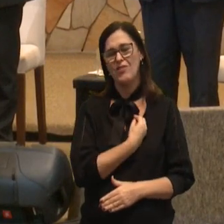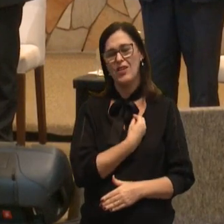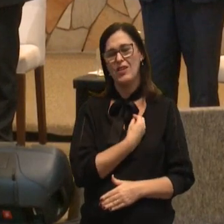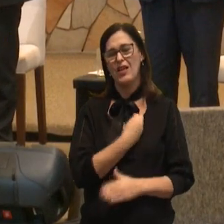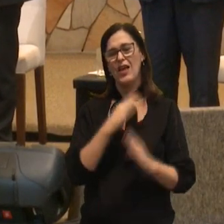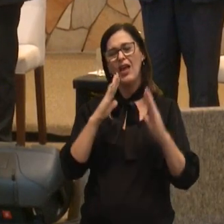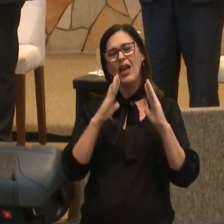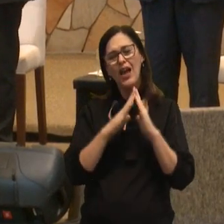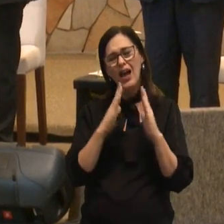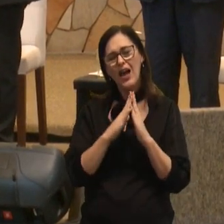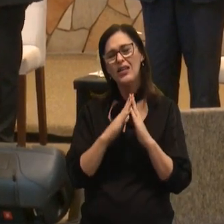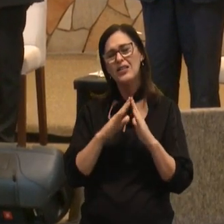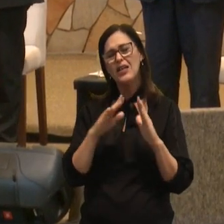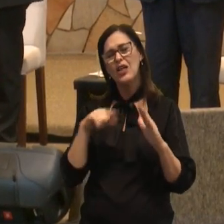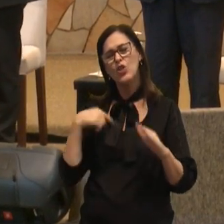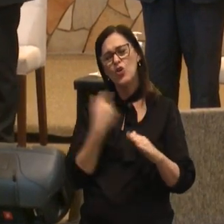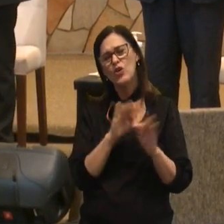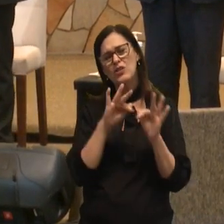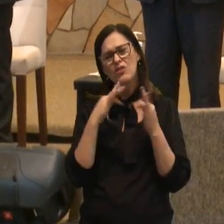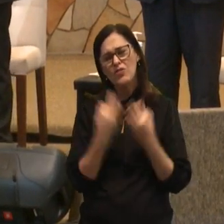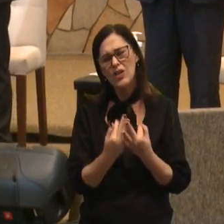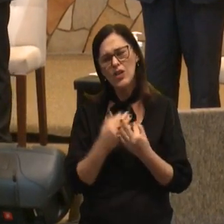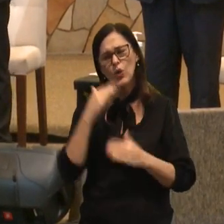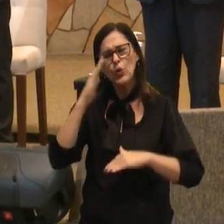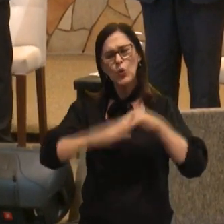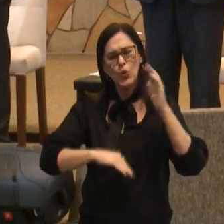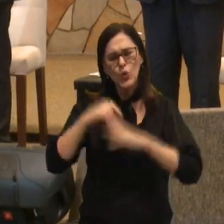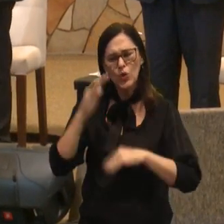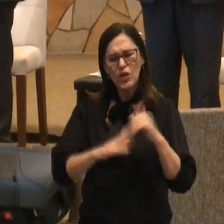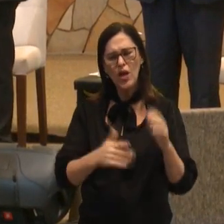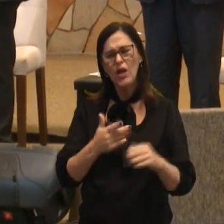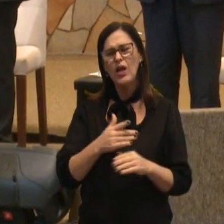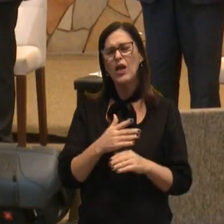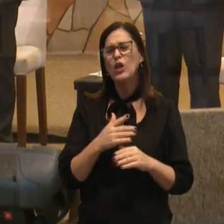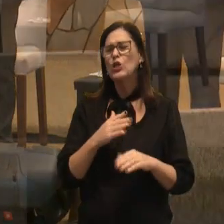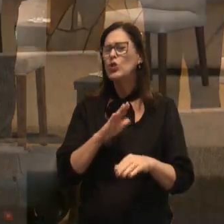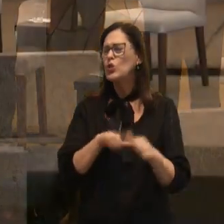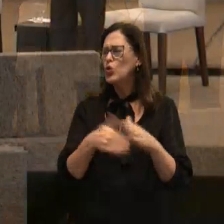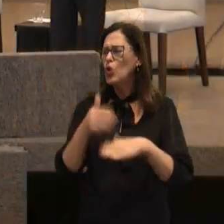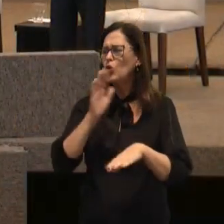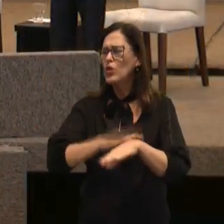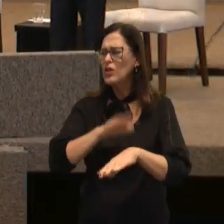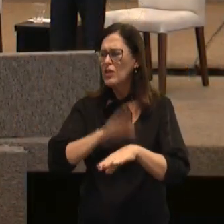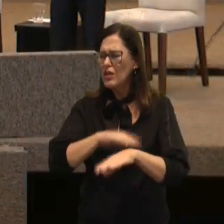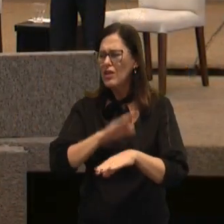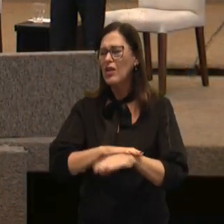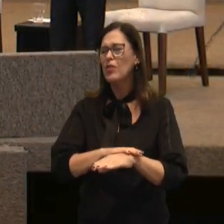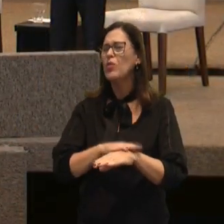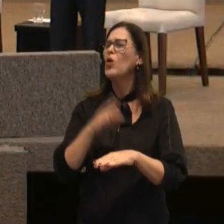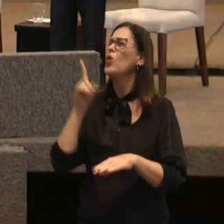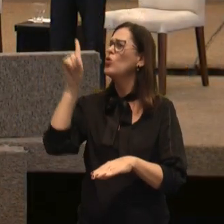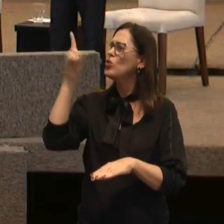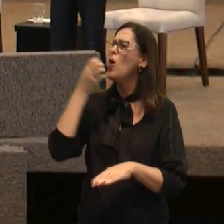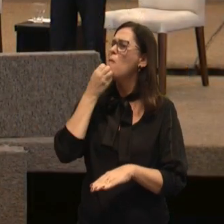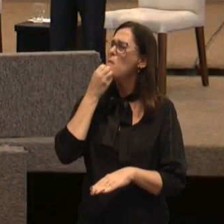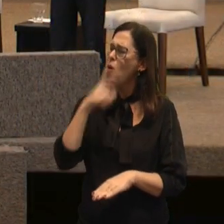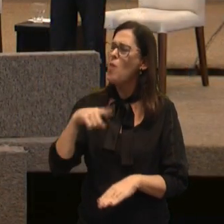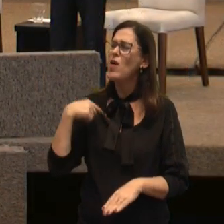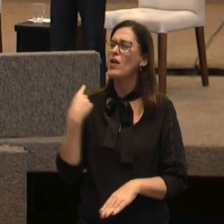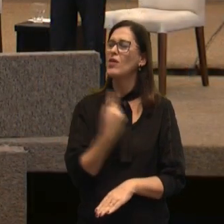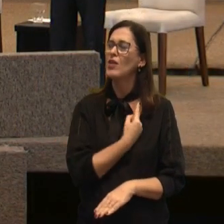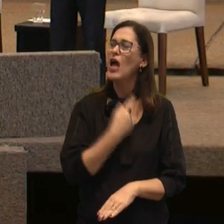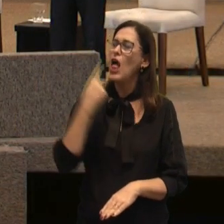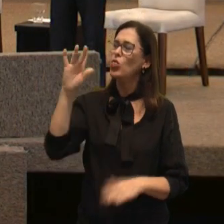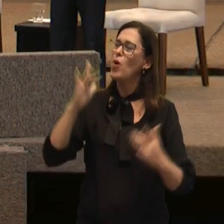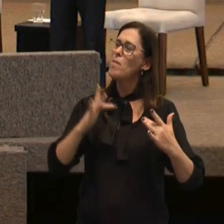nossa casa, em nossa família, em nossa profissão. Senhor, em todo tempo, em todo momento, o Senhor é bom para conosco e a